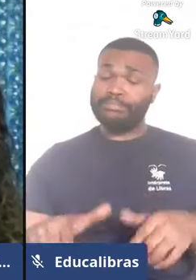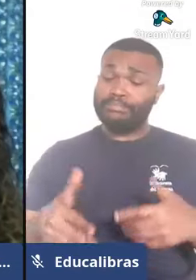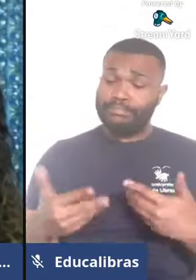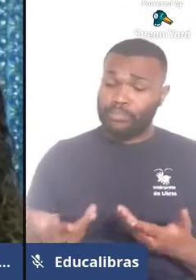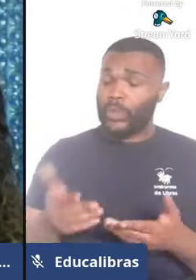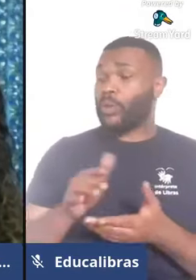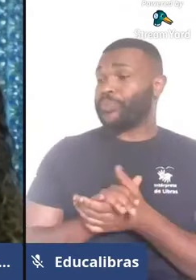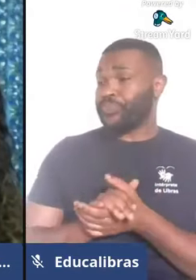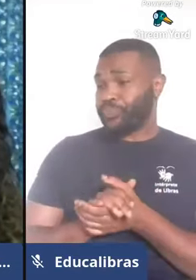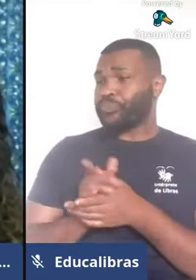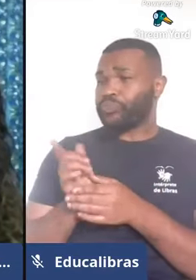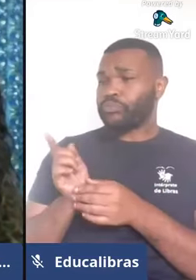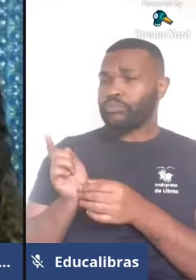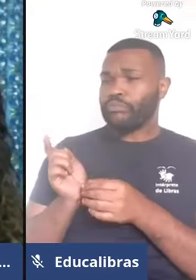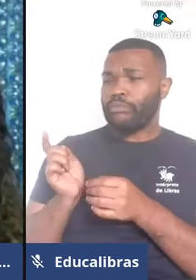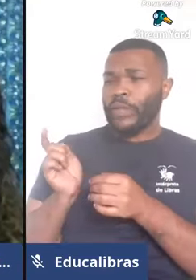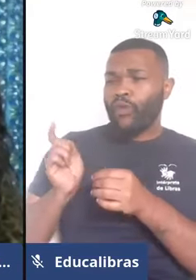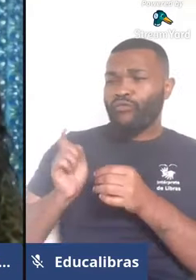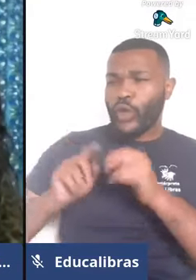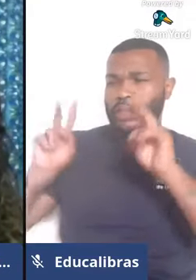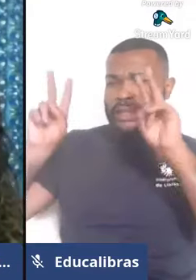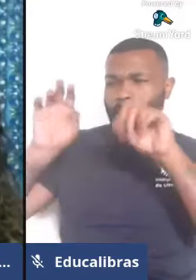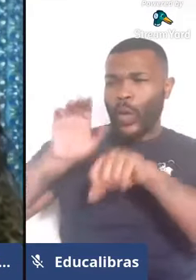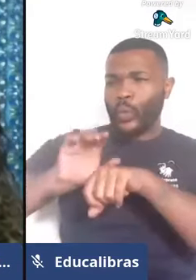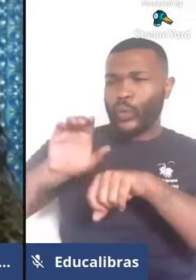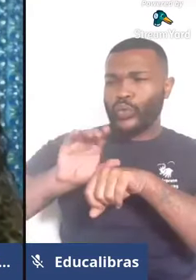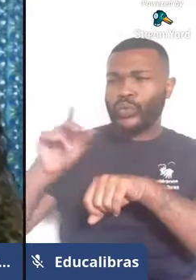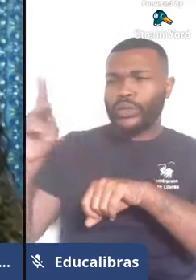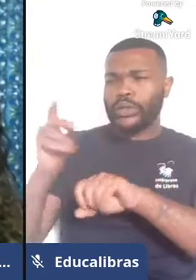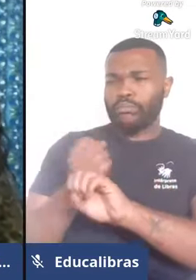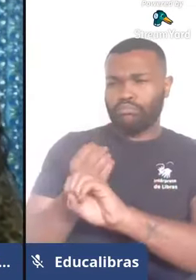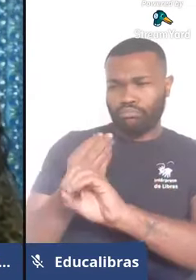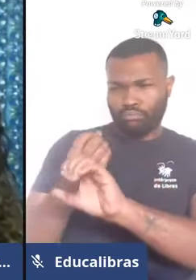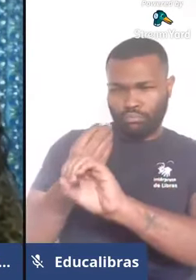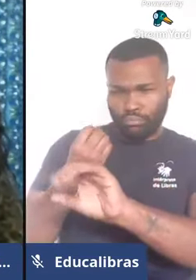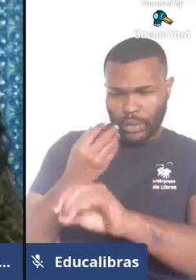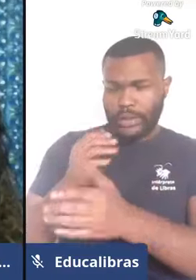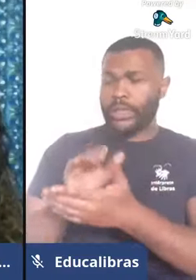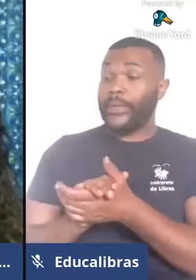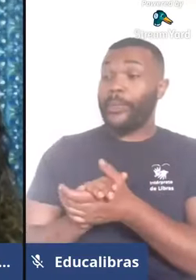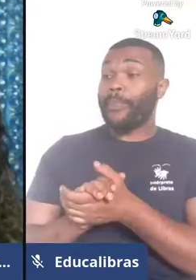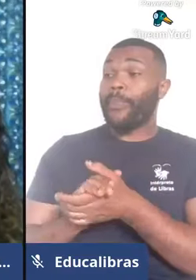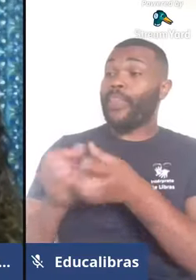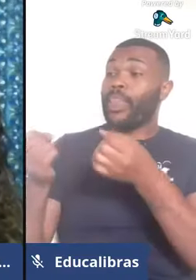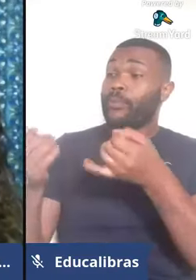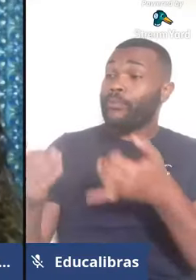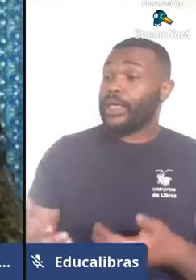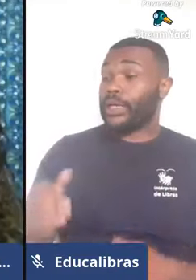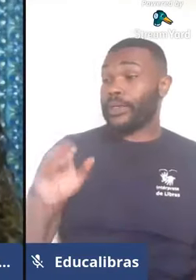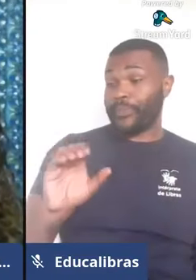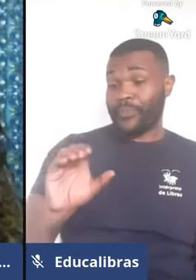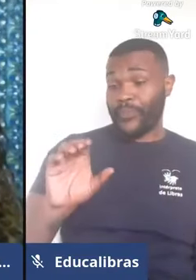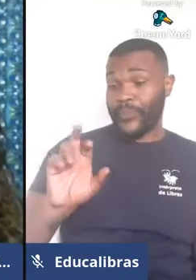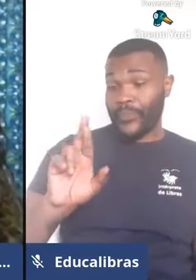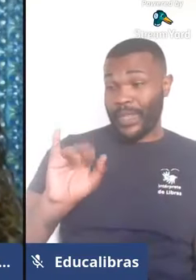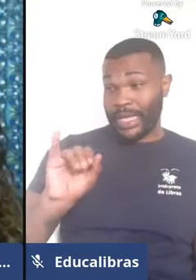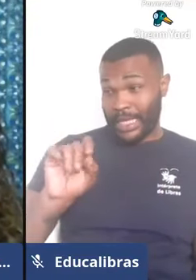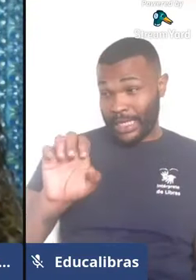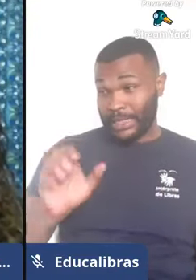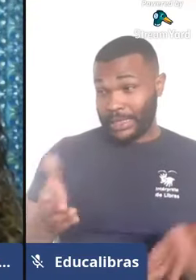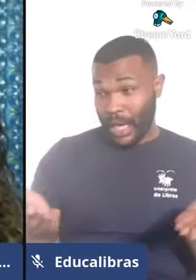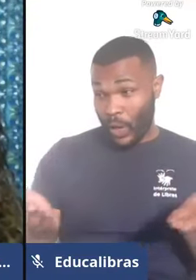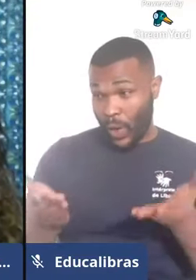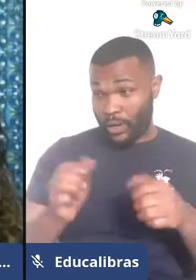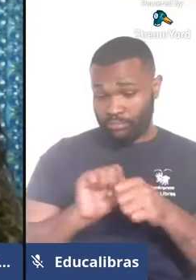Voltando para o EAD e para os seus cursos, essa crise, por um lado, ela vai acelerar,